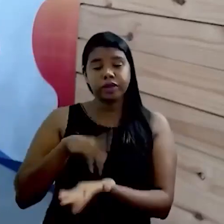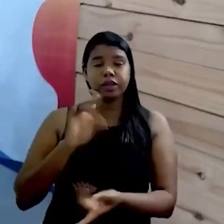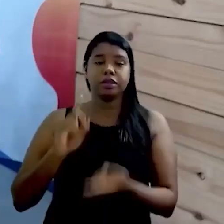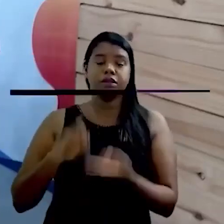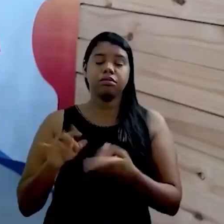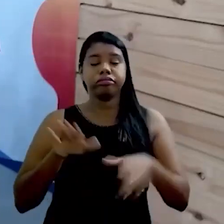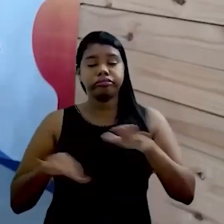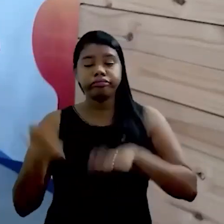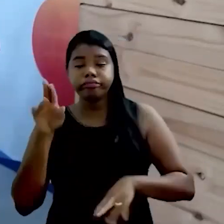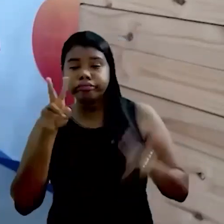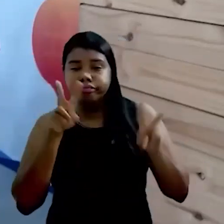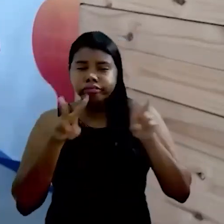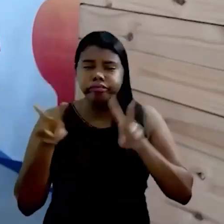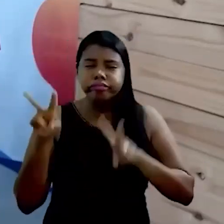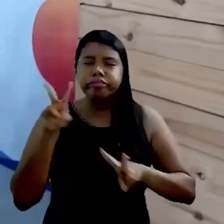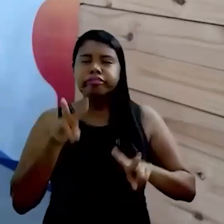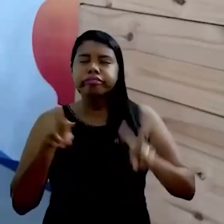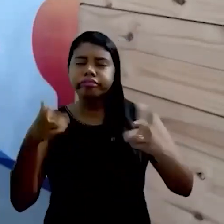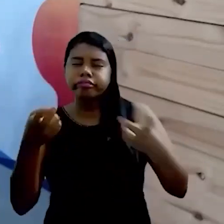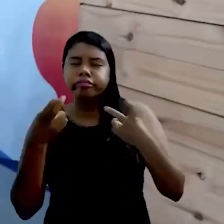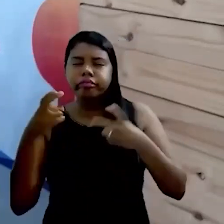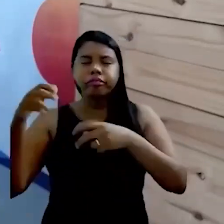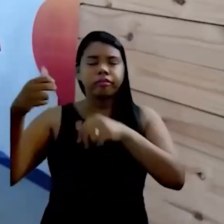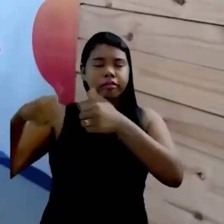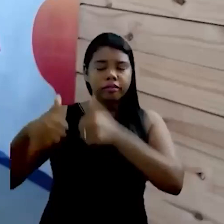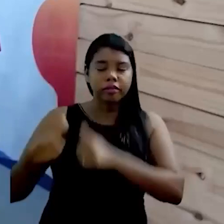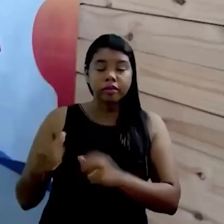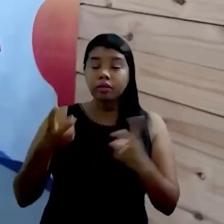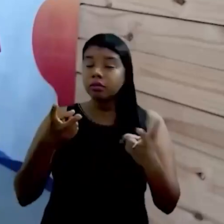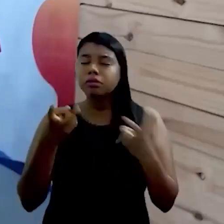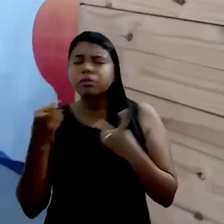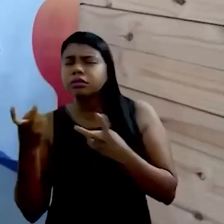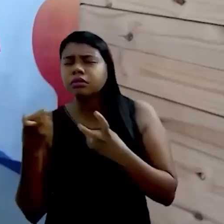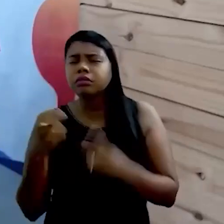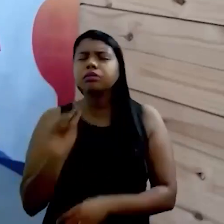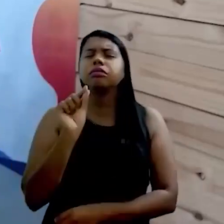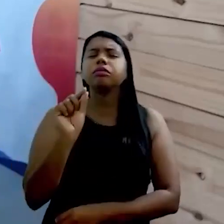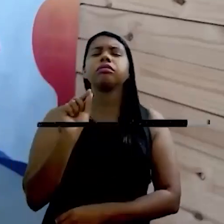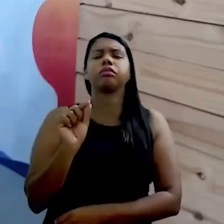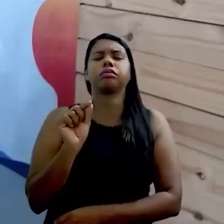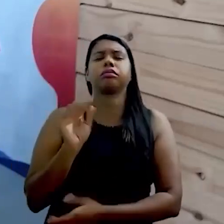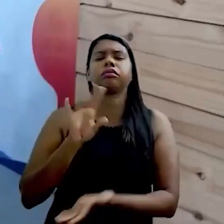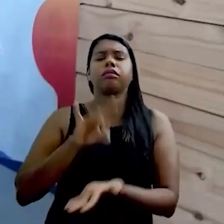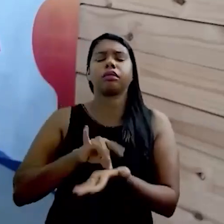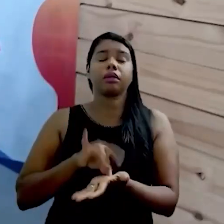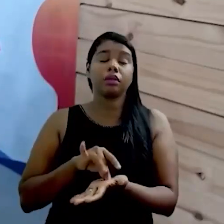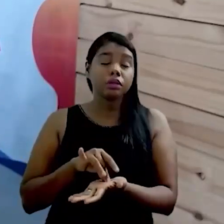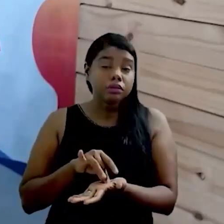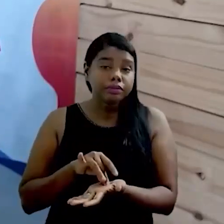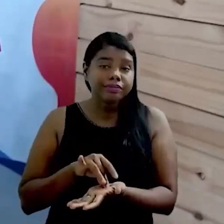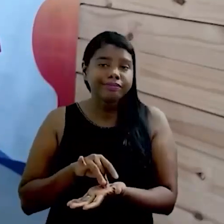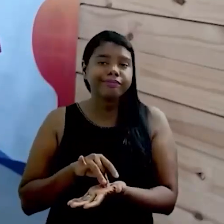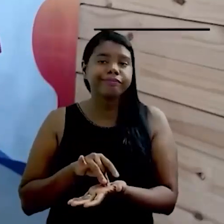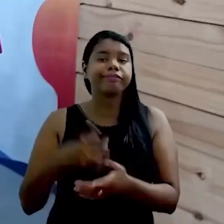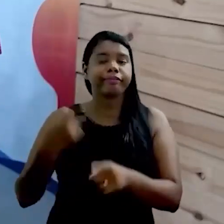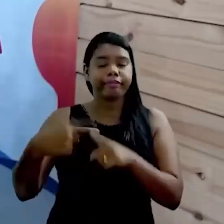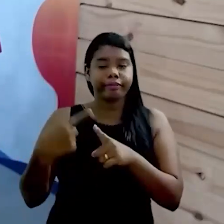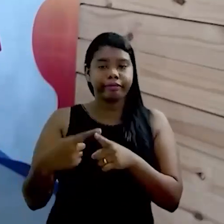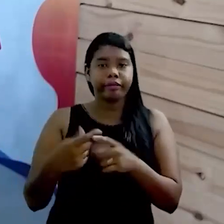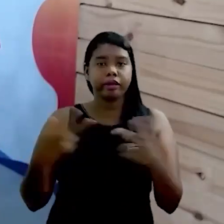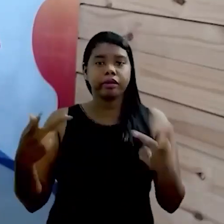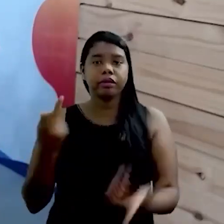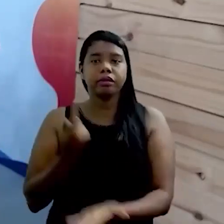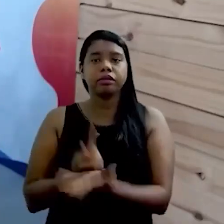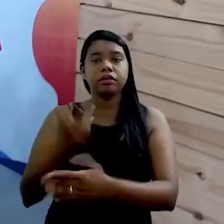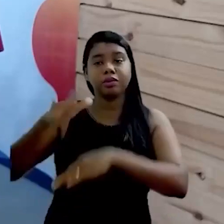esse cuidado de observar e ser muito, muito analítico, de perceber, olha, o que é que de fato é a origem daquilo ali, porque muitas vezes